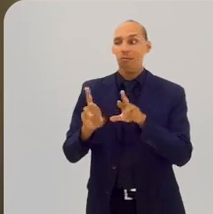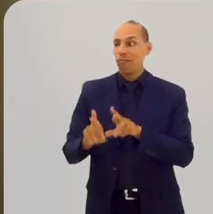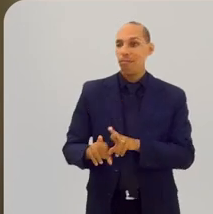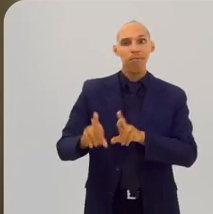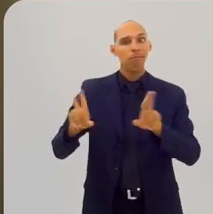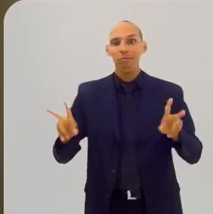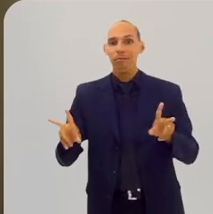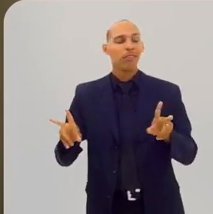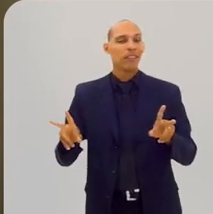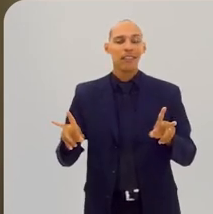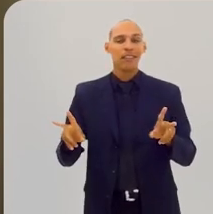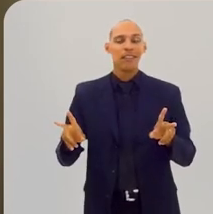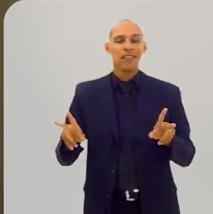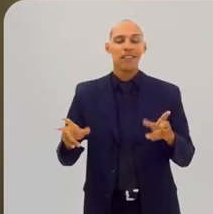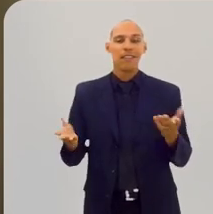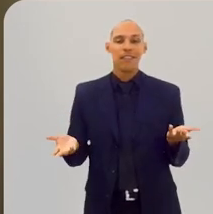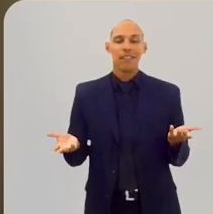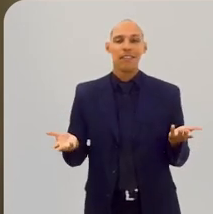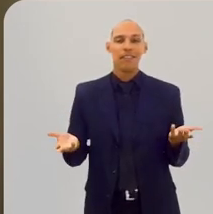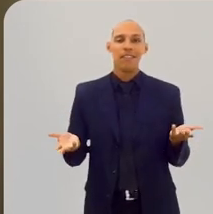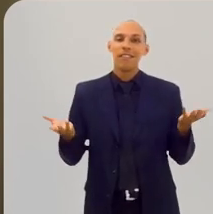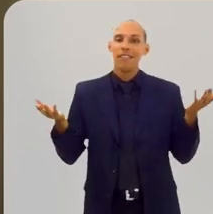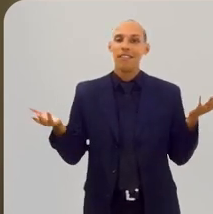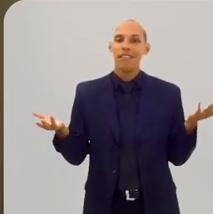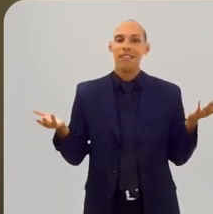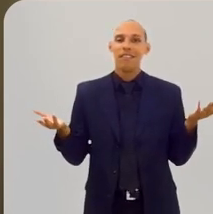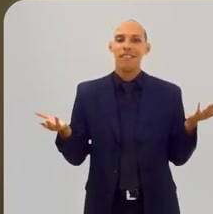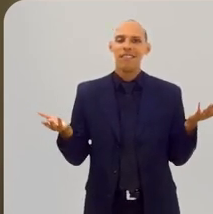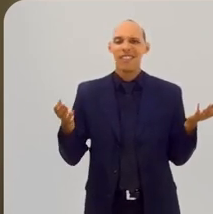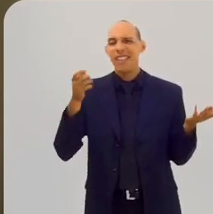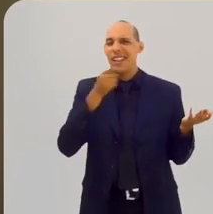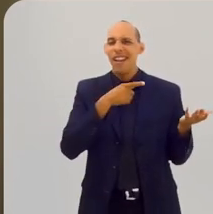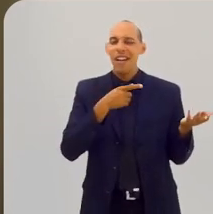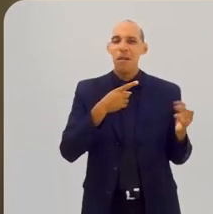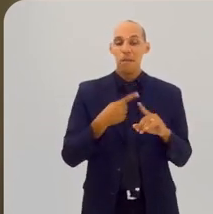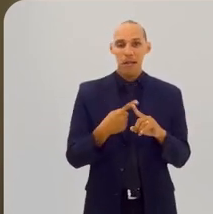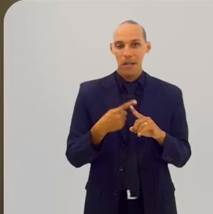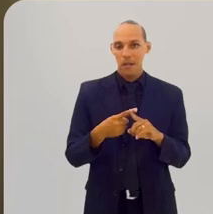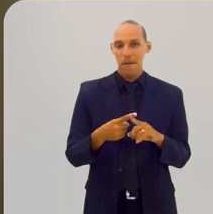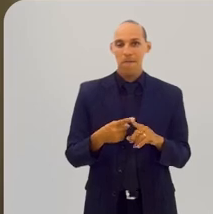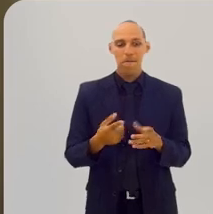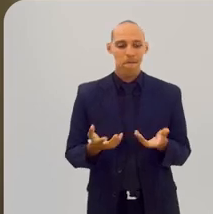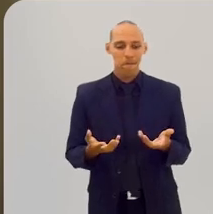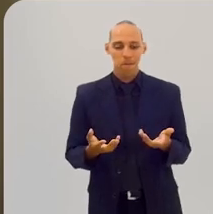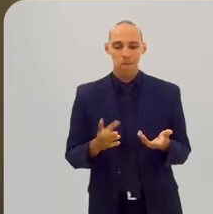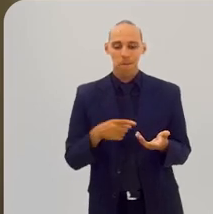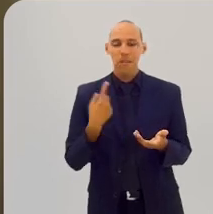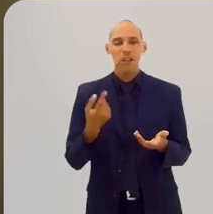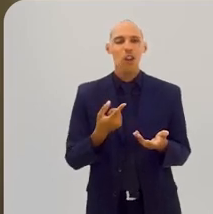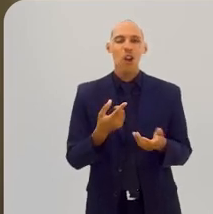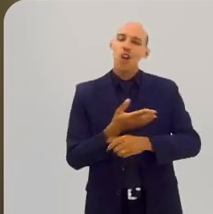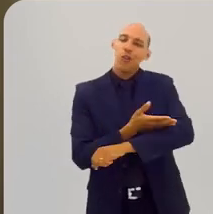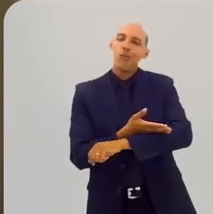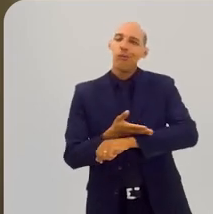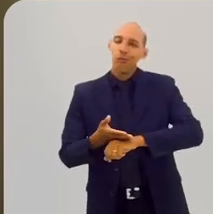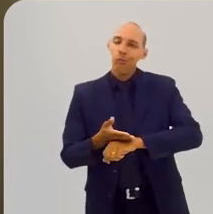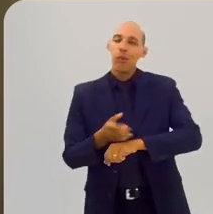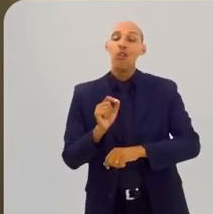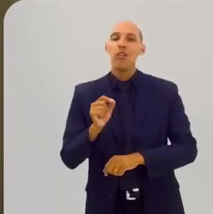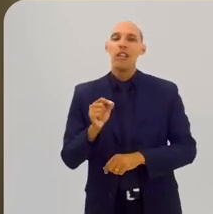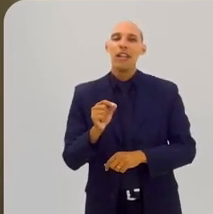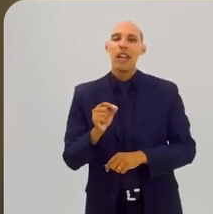totalmente diferentes então e é engraçado que a gente tem mania